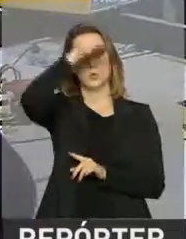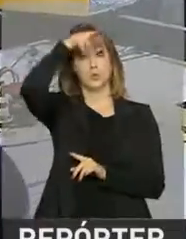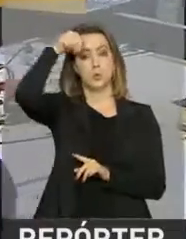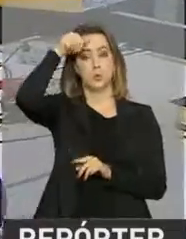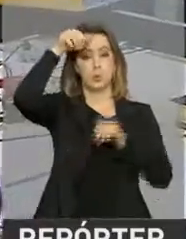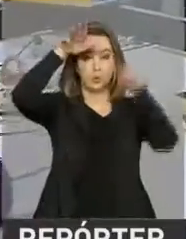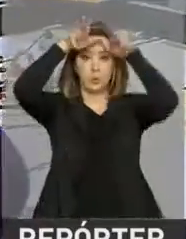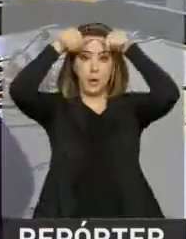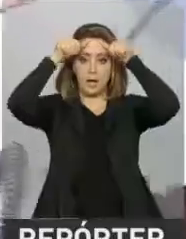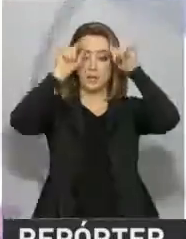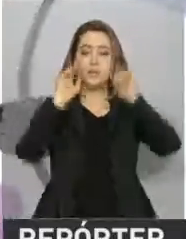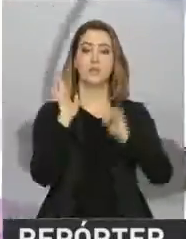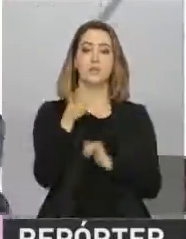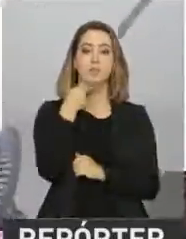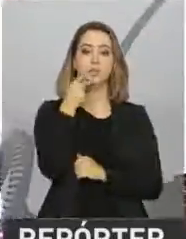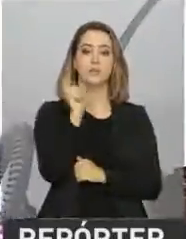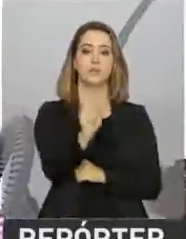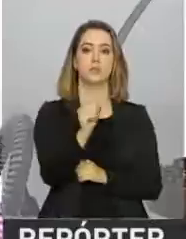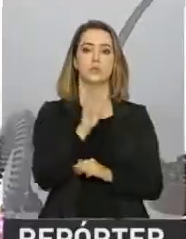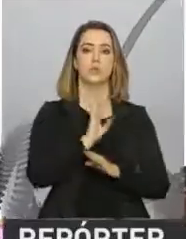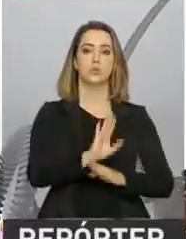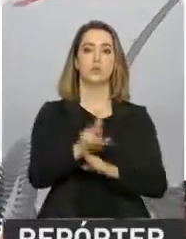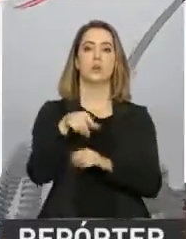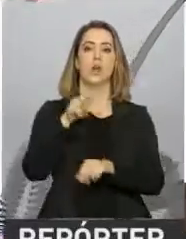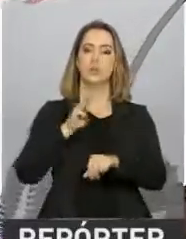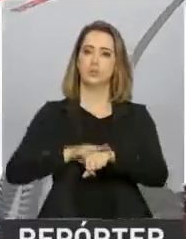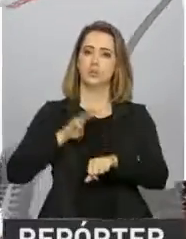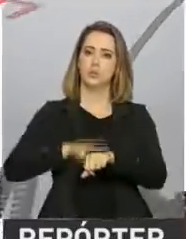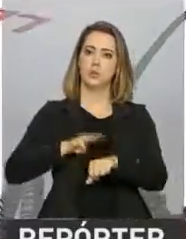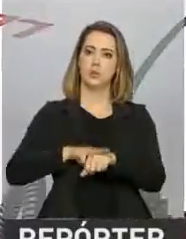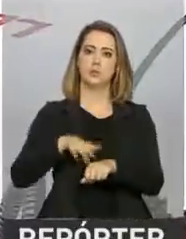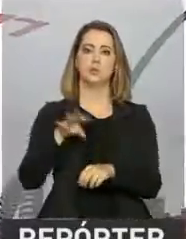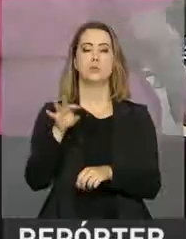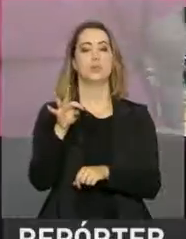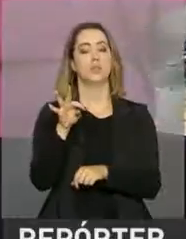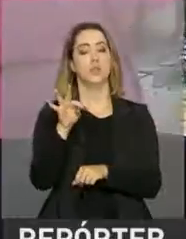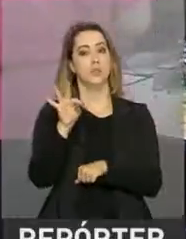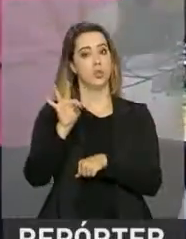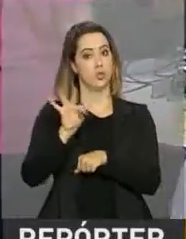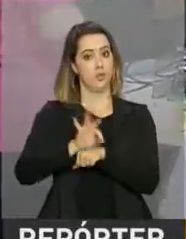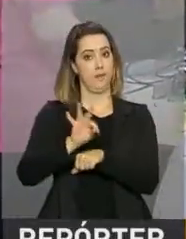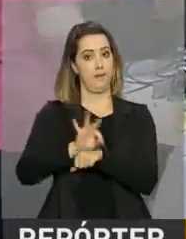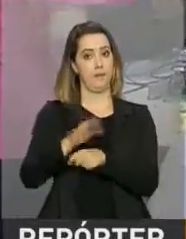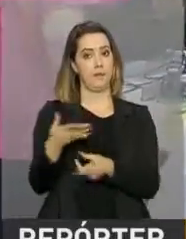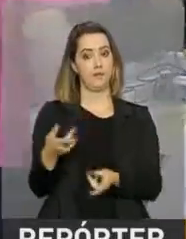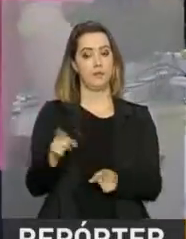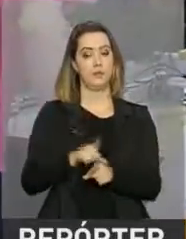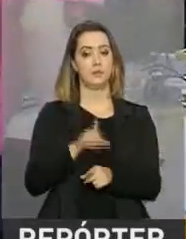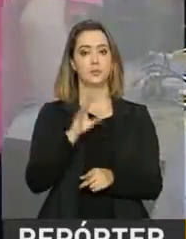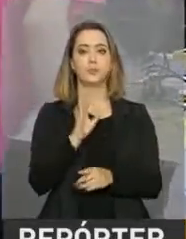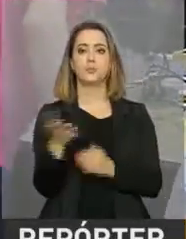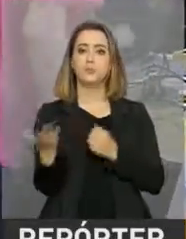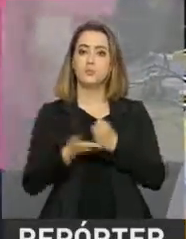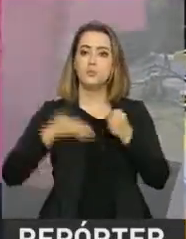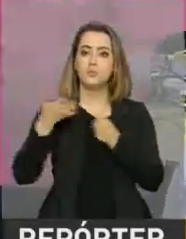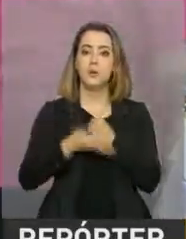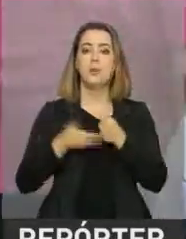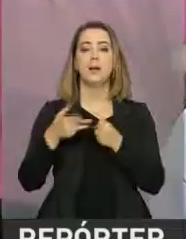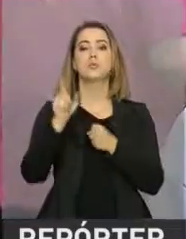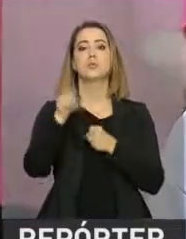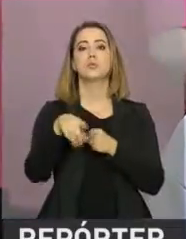que a robótica ajuda no aprendizado de matemática e física. A base da linguagem da programação é a